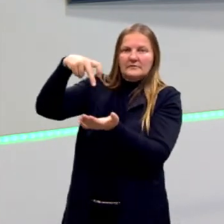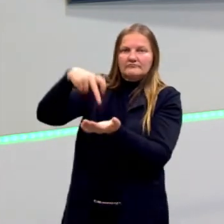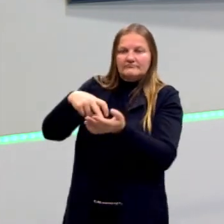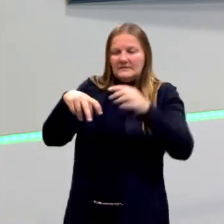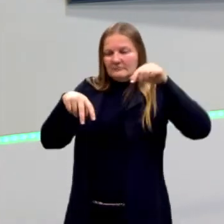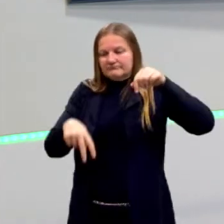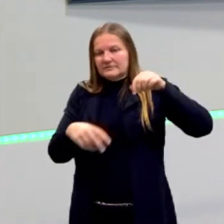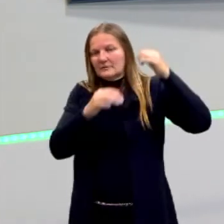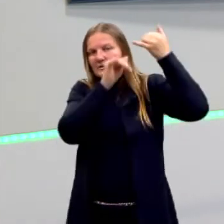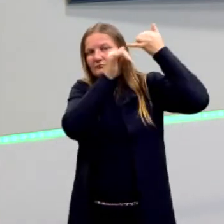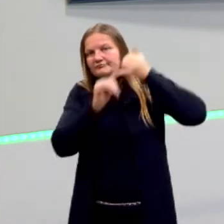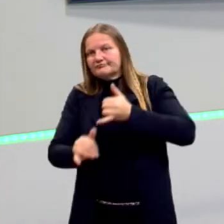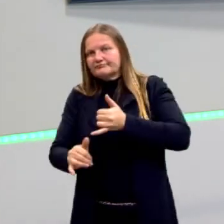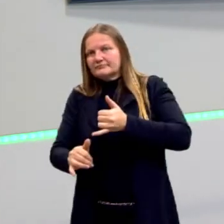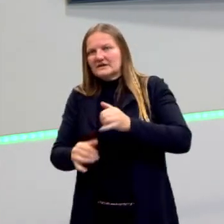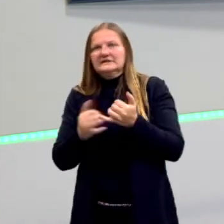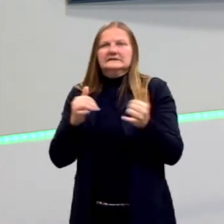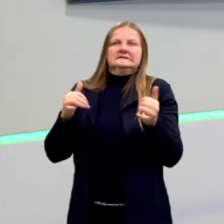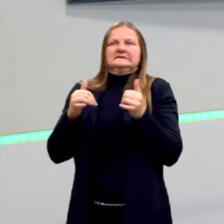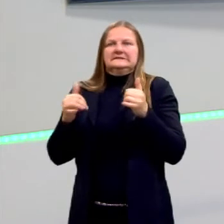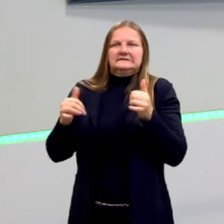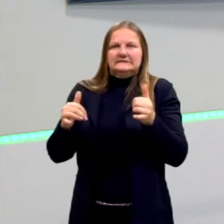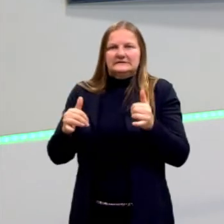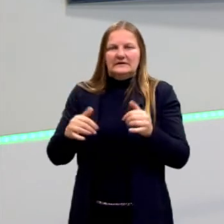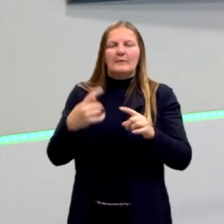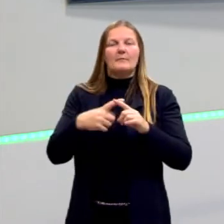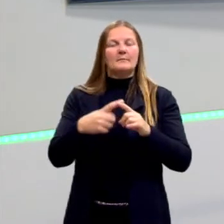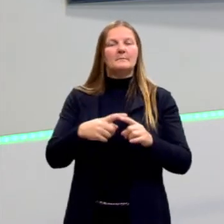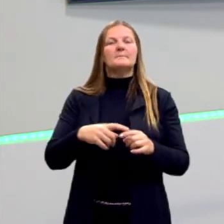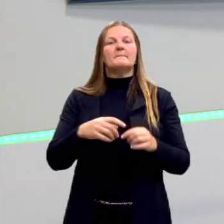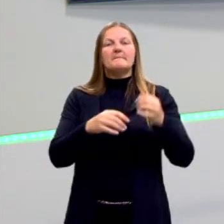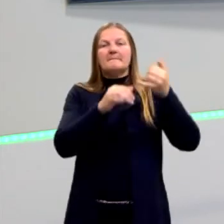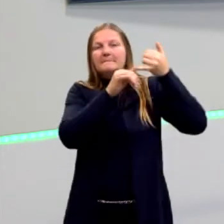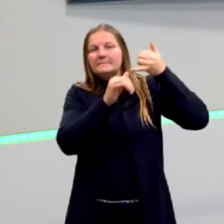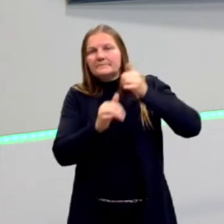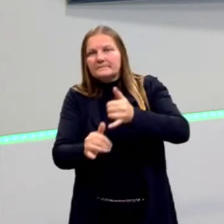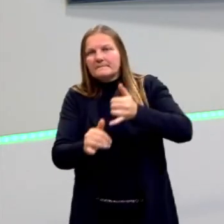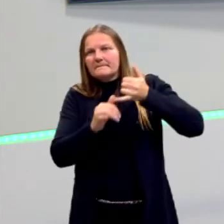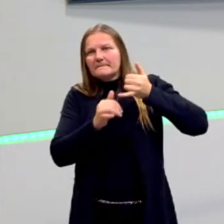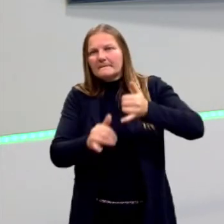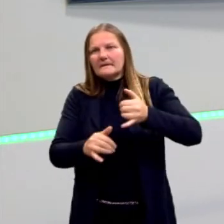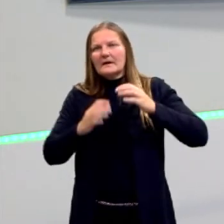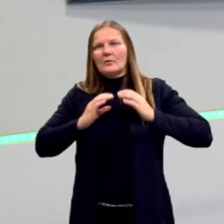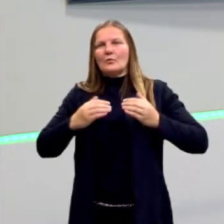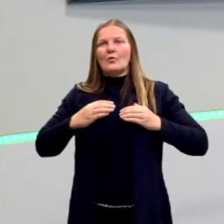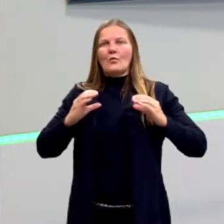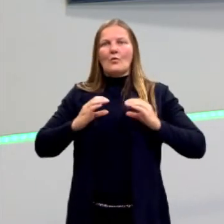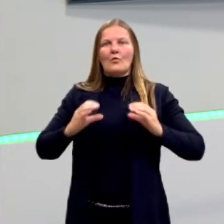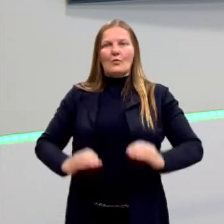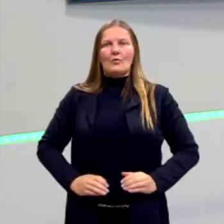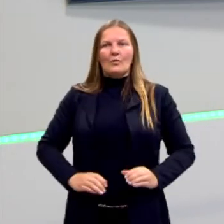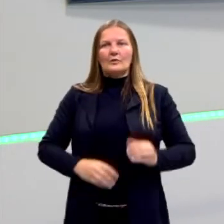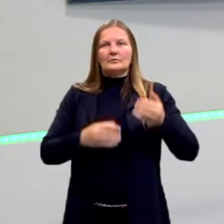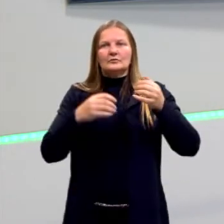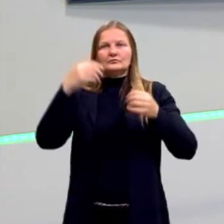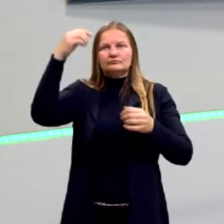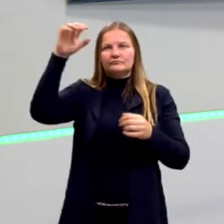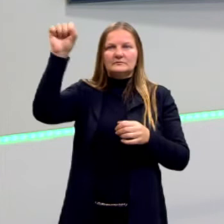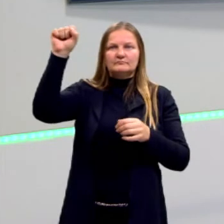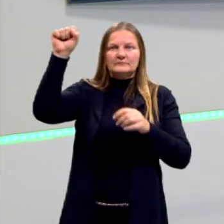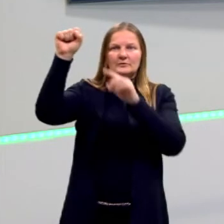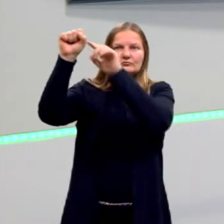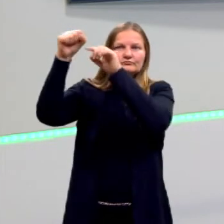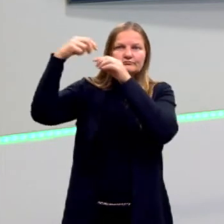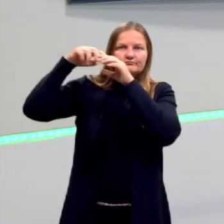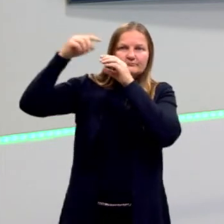não tem como escapar né eu vou levar um choque porque essas cargas elas vão fluir né pelo meu cor para chegar até o potencial menor